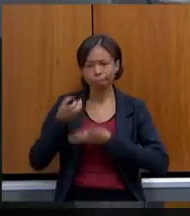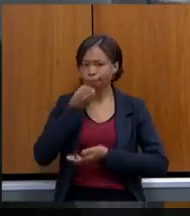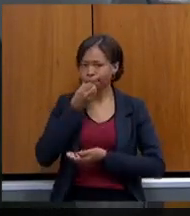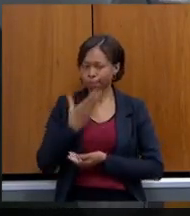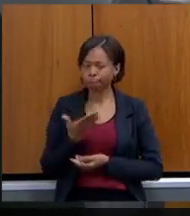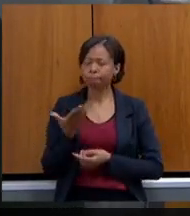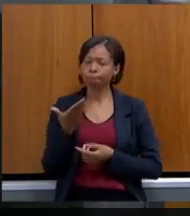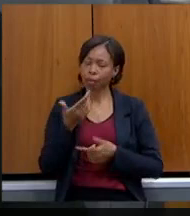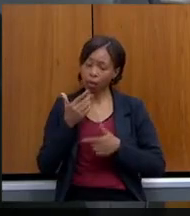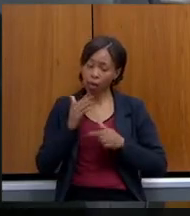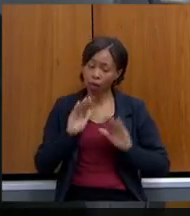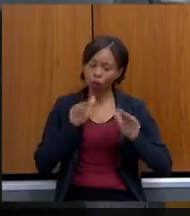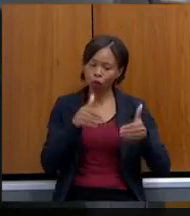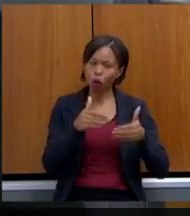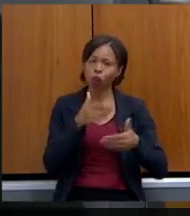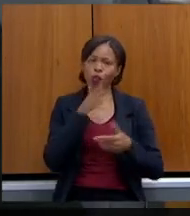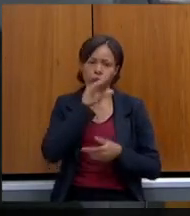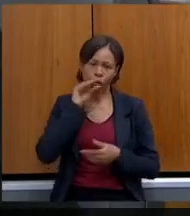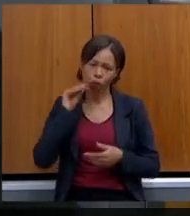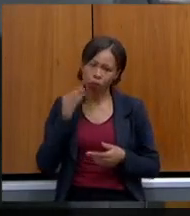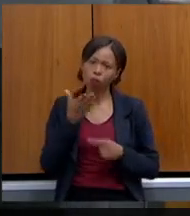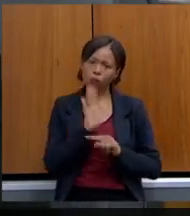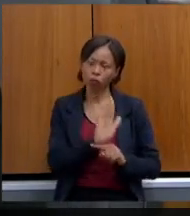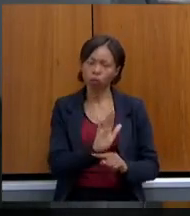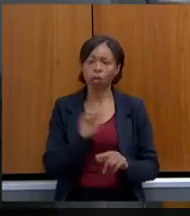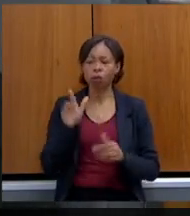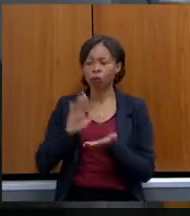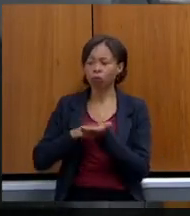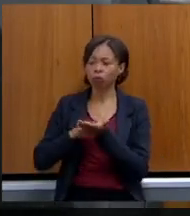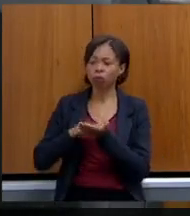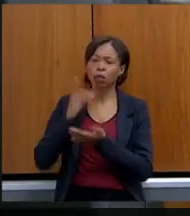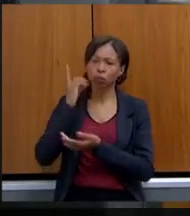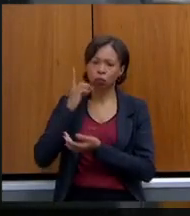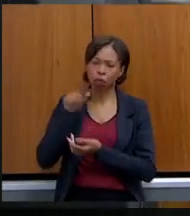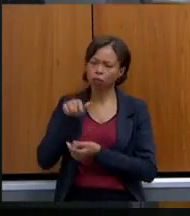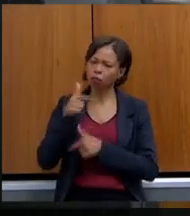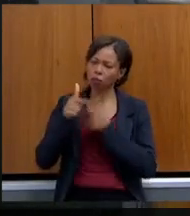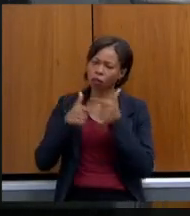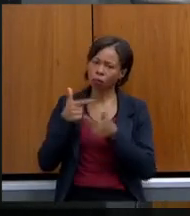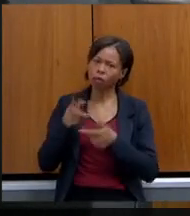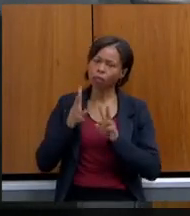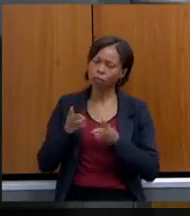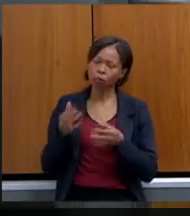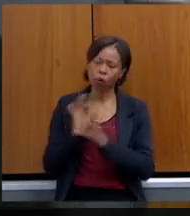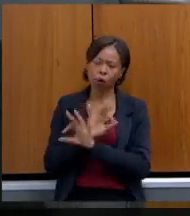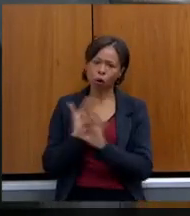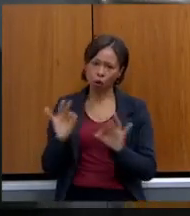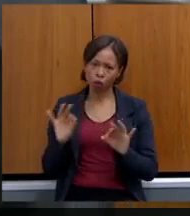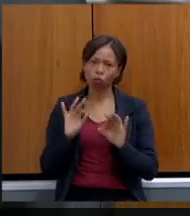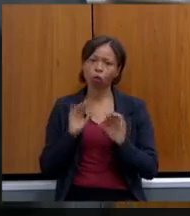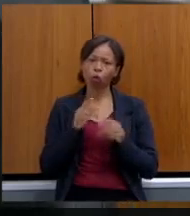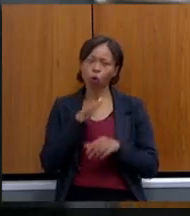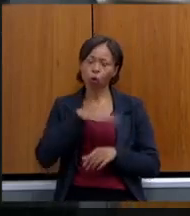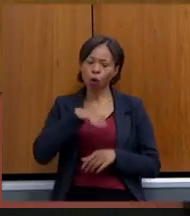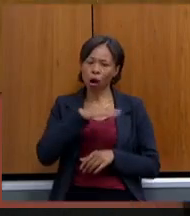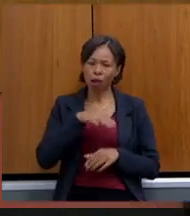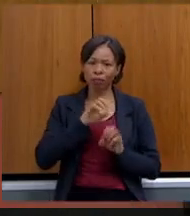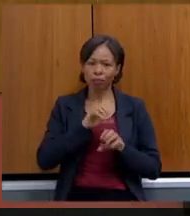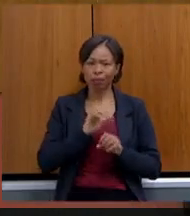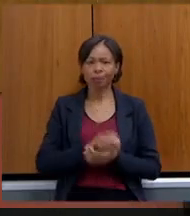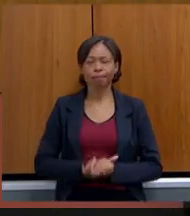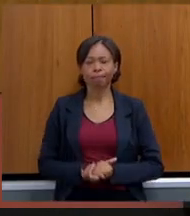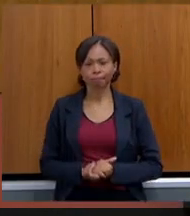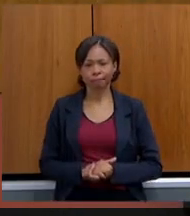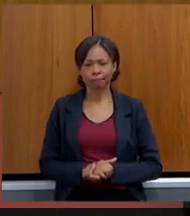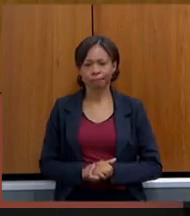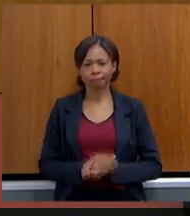servidores que é nossa luta então muito obrigada viu Deputado e parabéns pelo seu trabalho sempre muito cuidadoso com os servidores da Educação as considerações